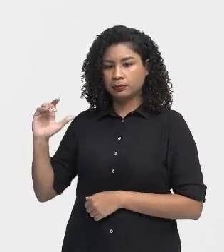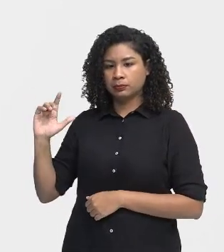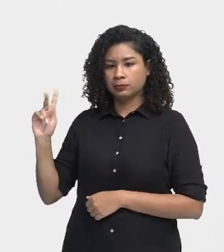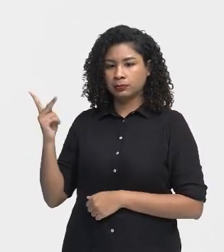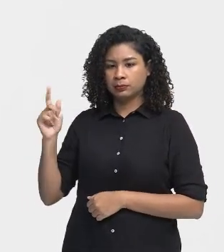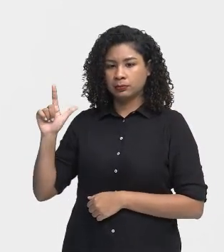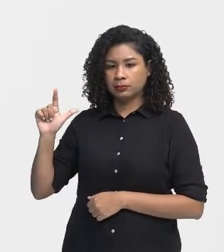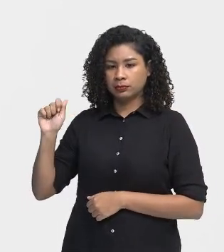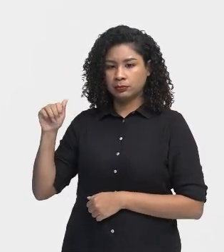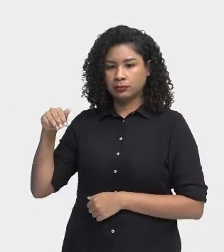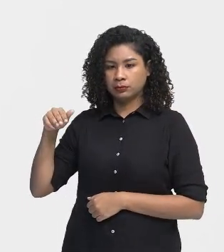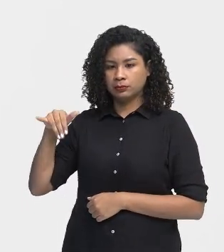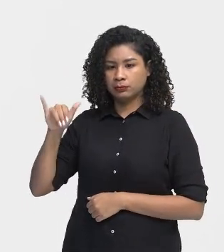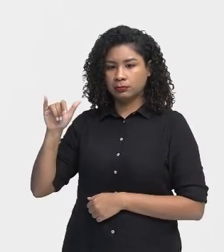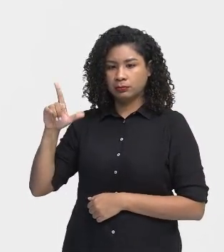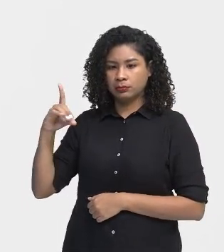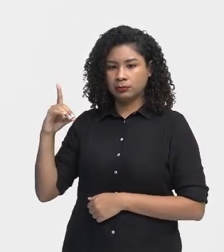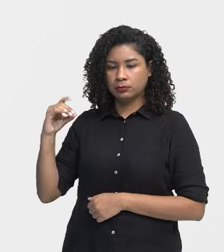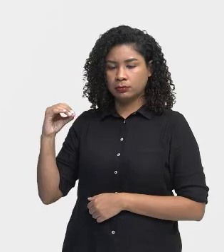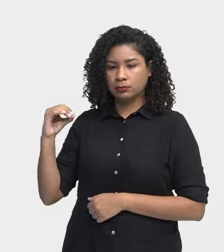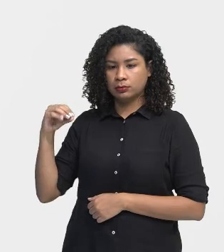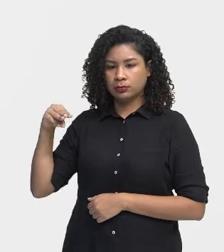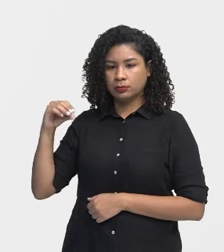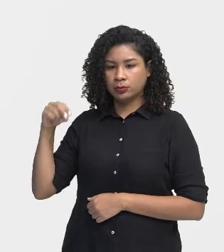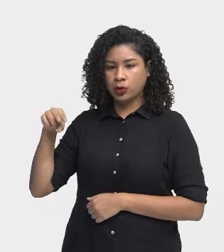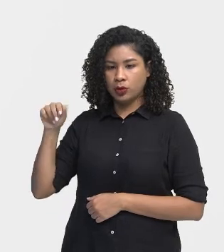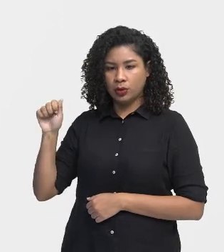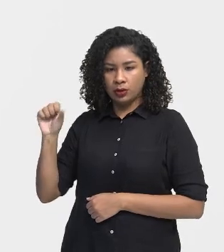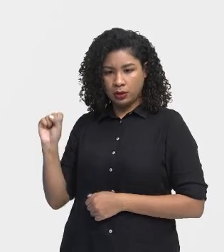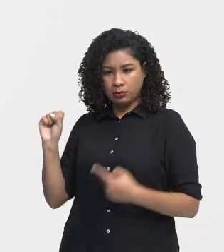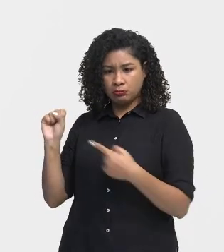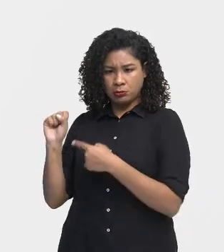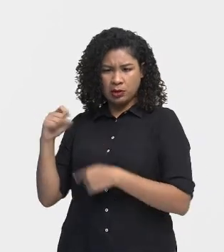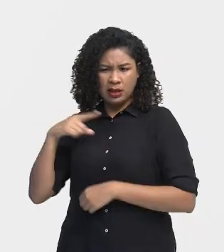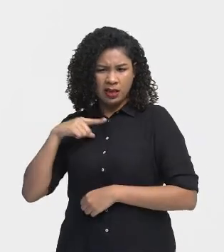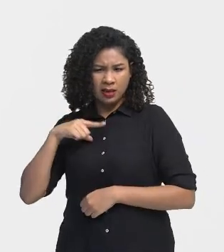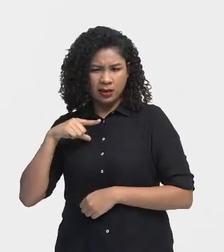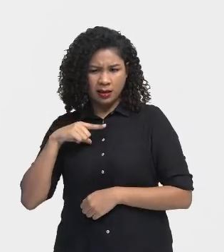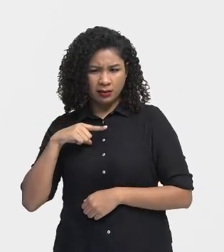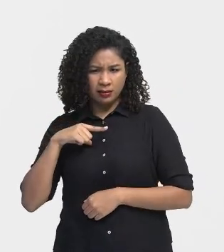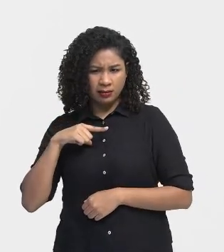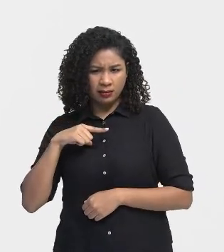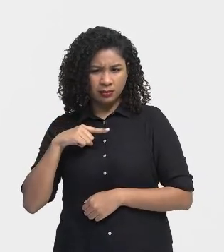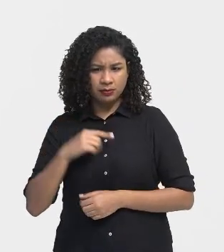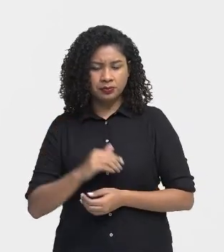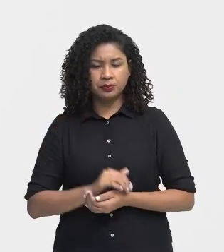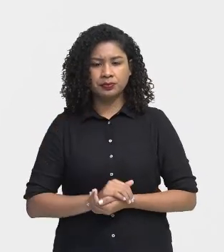espera-se observar a presença de centríolos em suas células? Justifique.